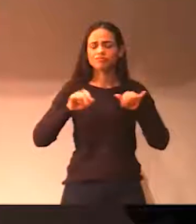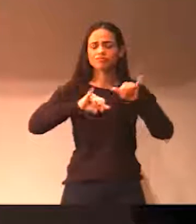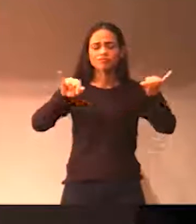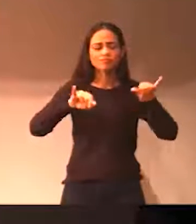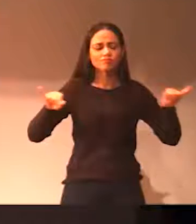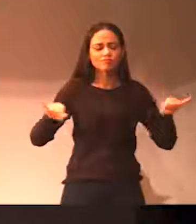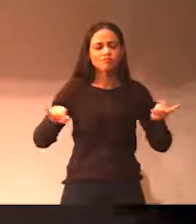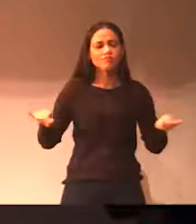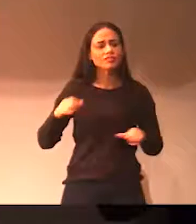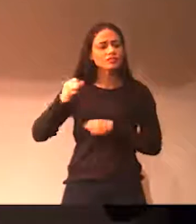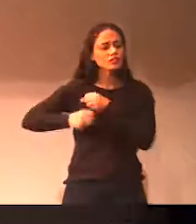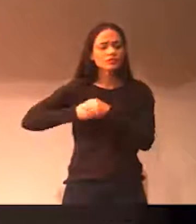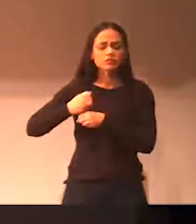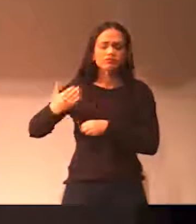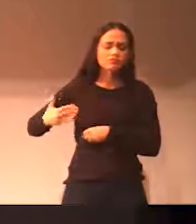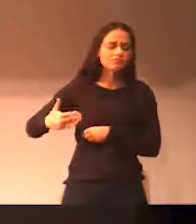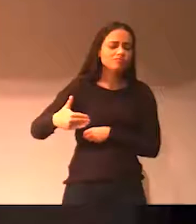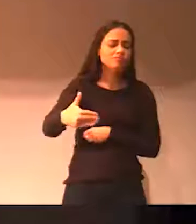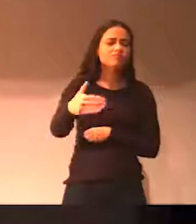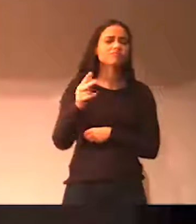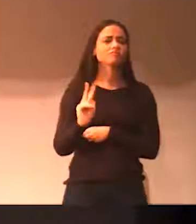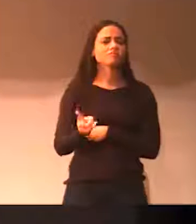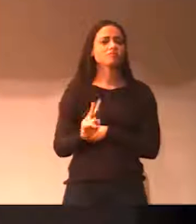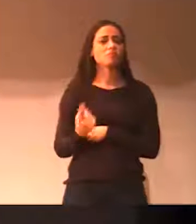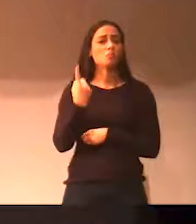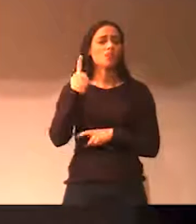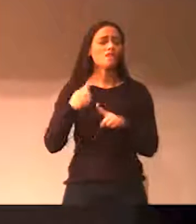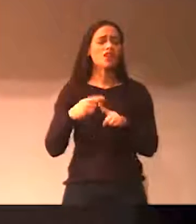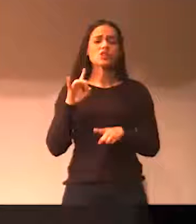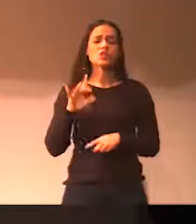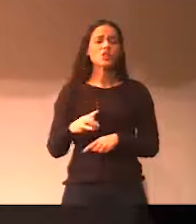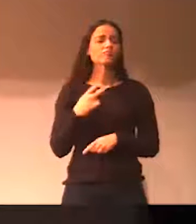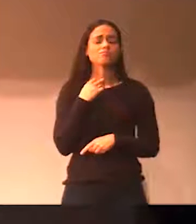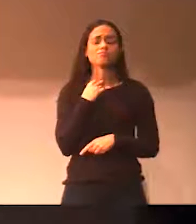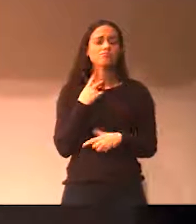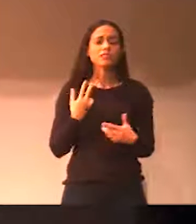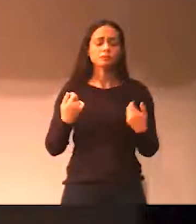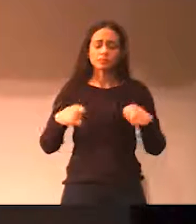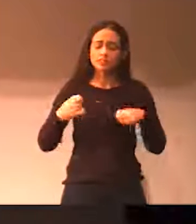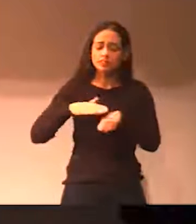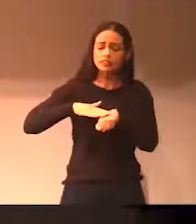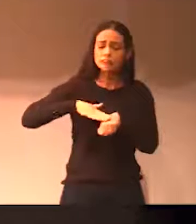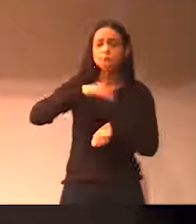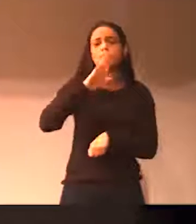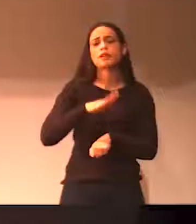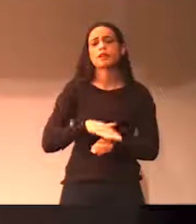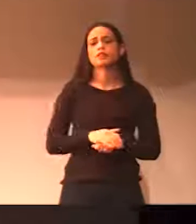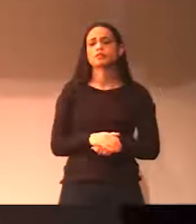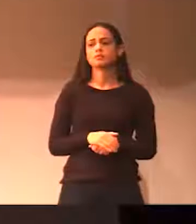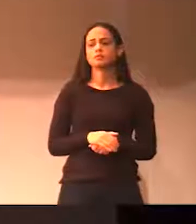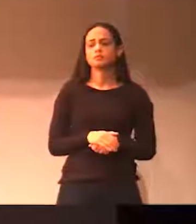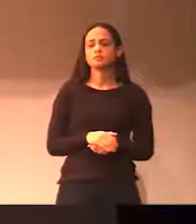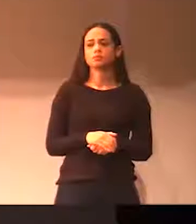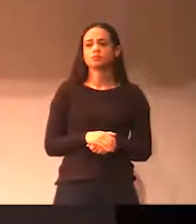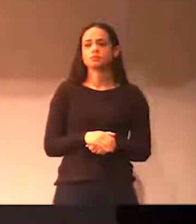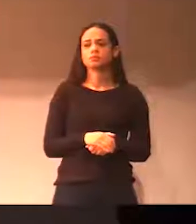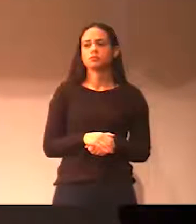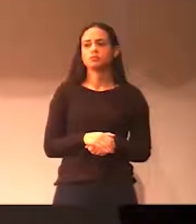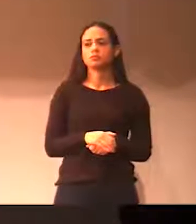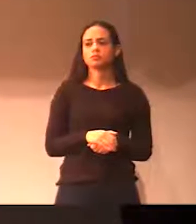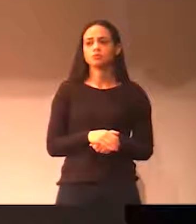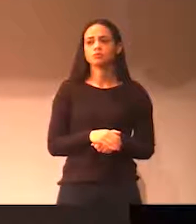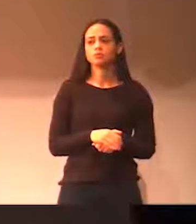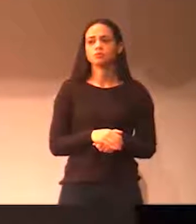vez por ano só, em campanhas, porque realmente a meta pode até ser, a meta estabelecida pode até ser feita, mas